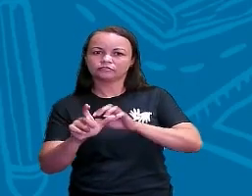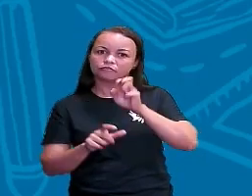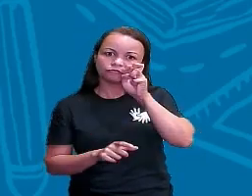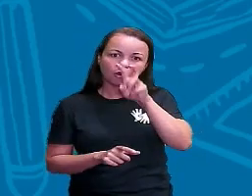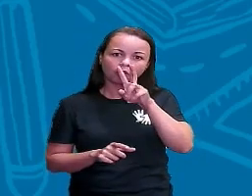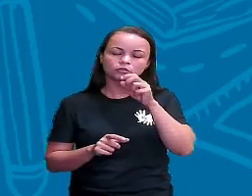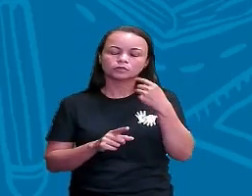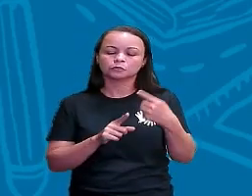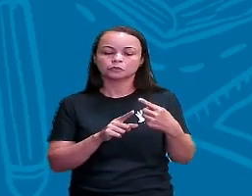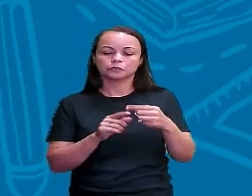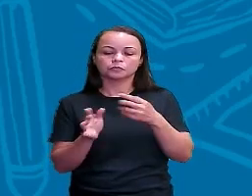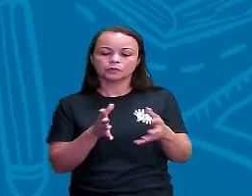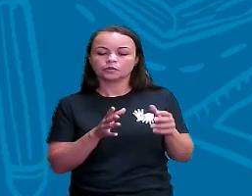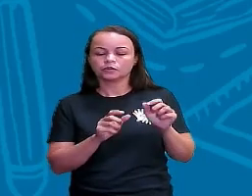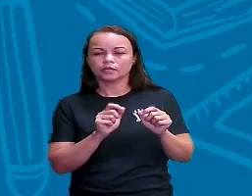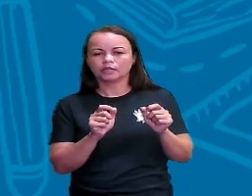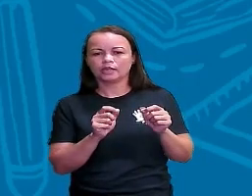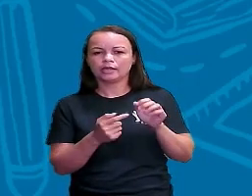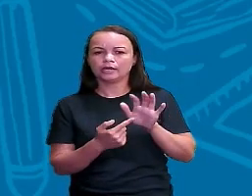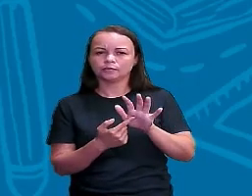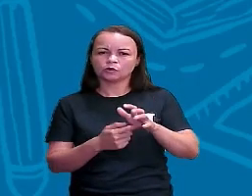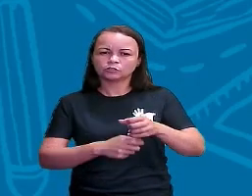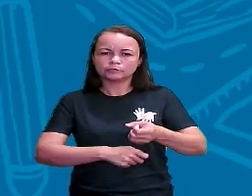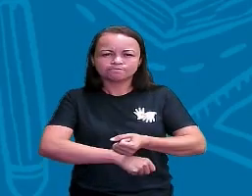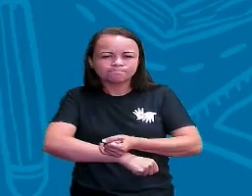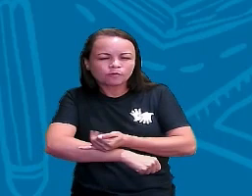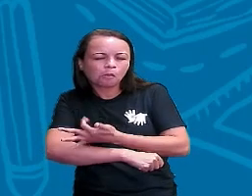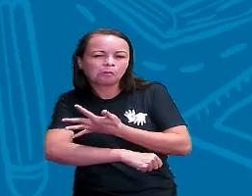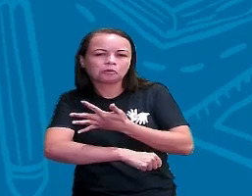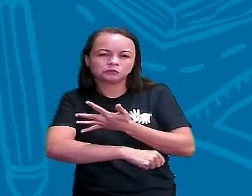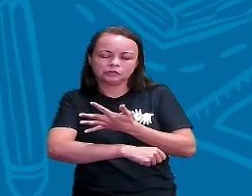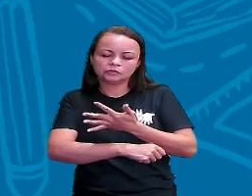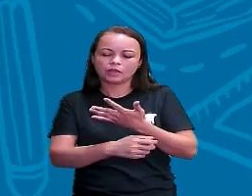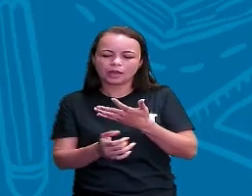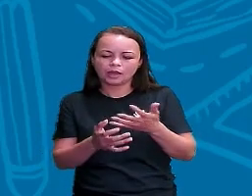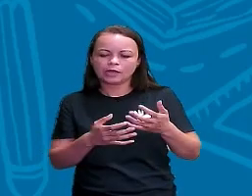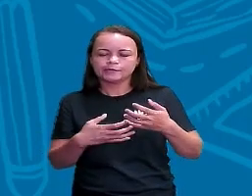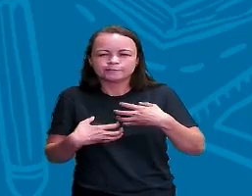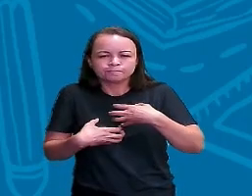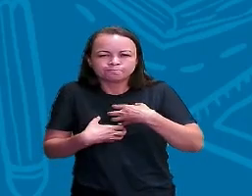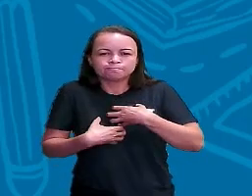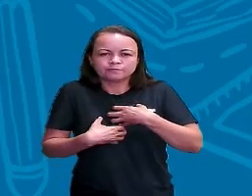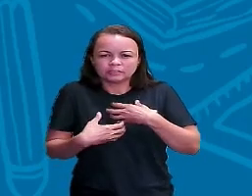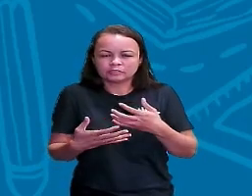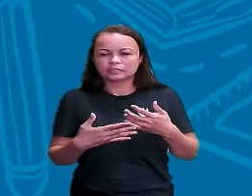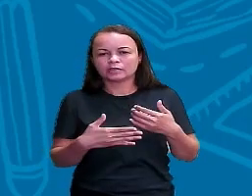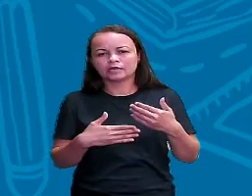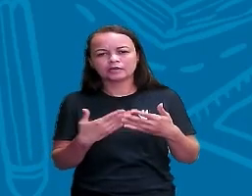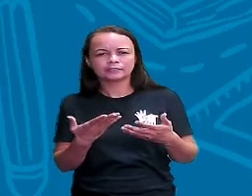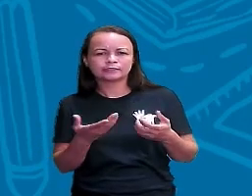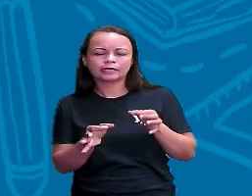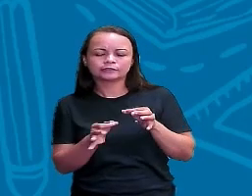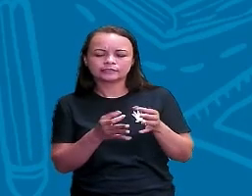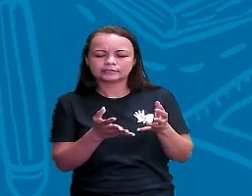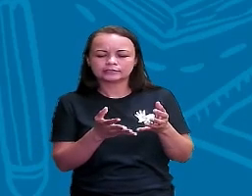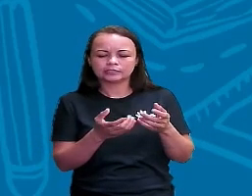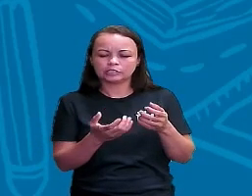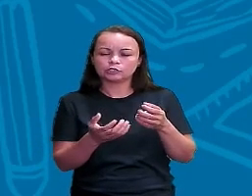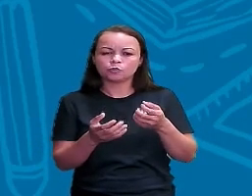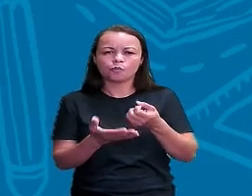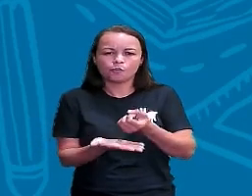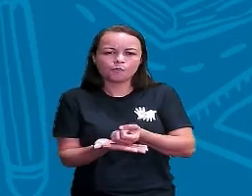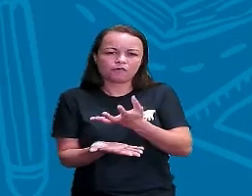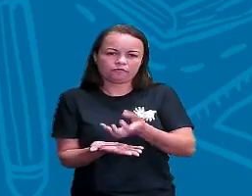Por quê? O texto literário ele busca emocionar, né? Sensibilizar. Trata-se aí de uma